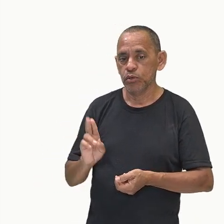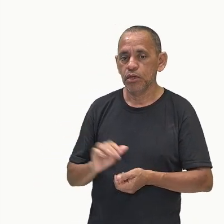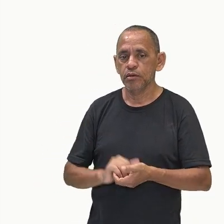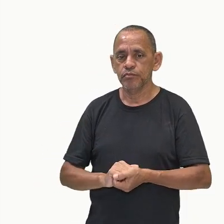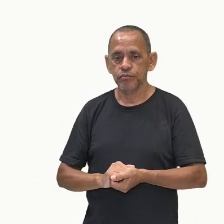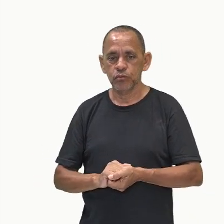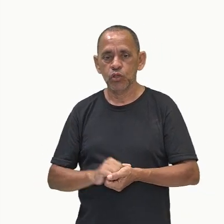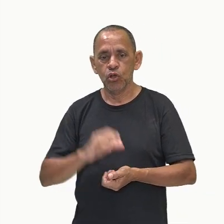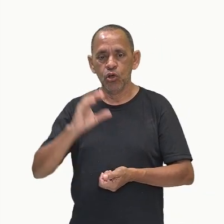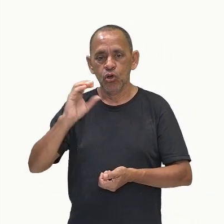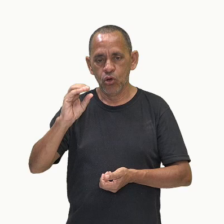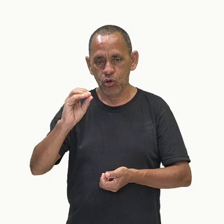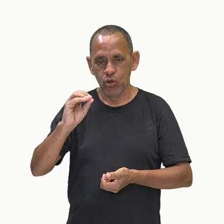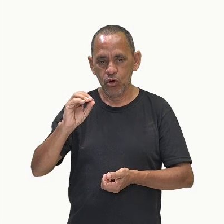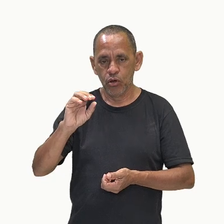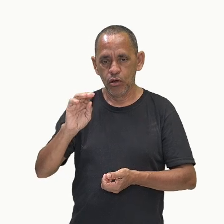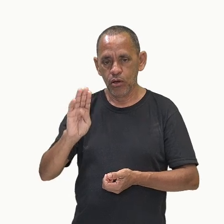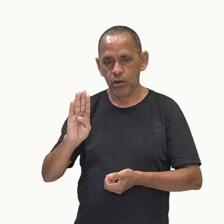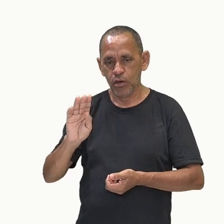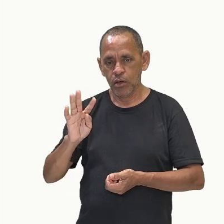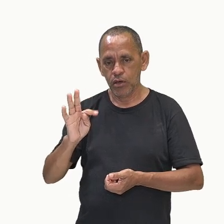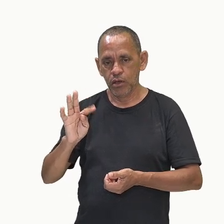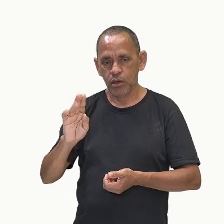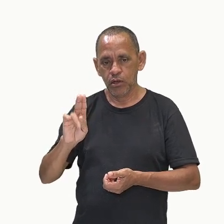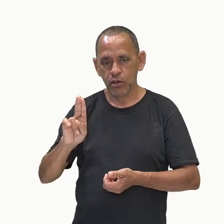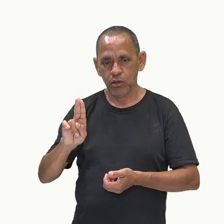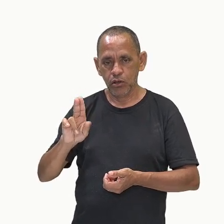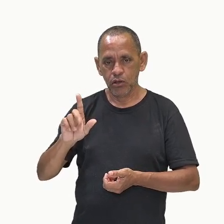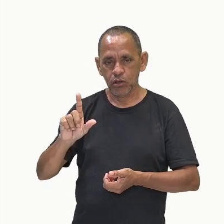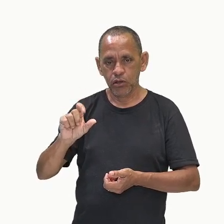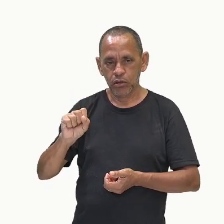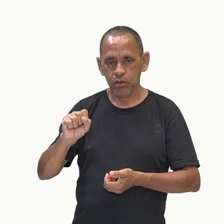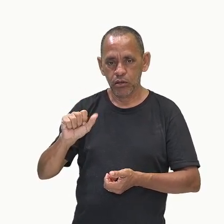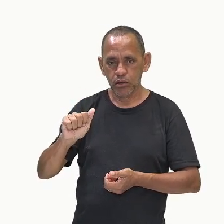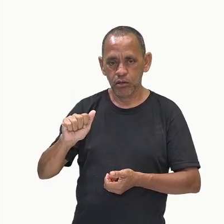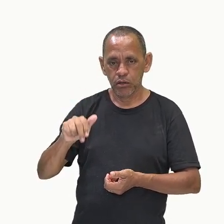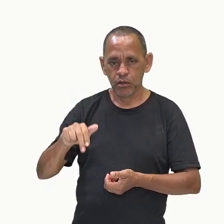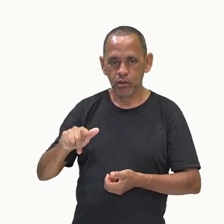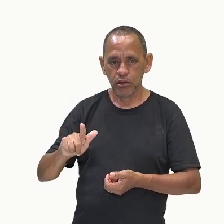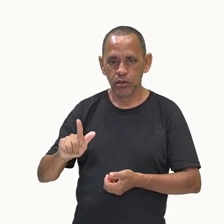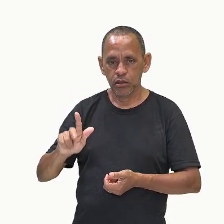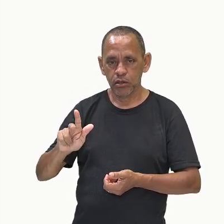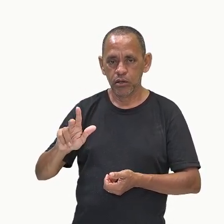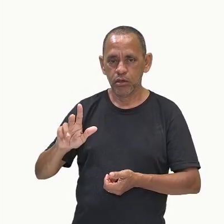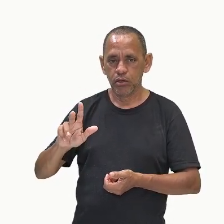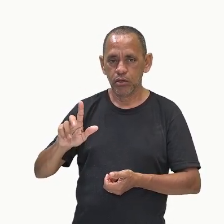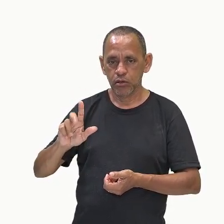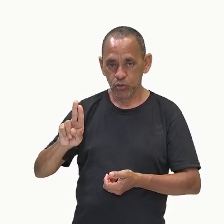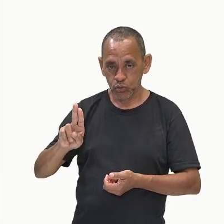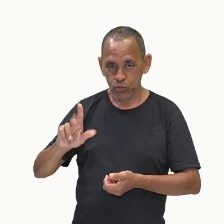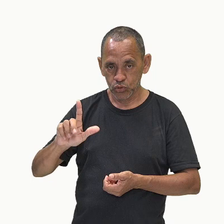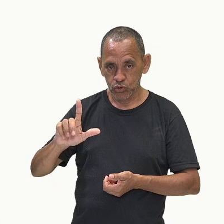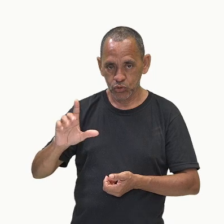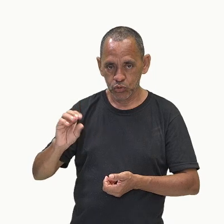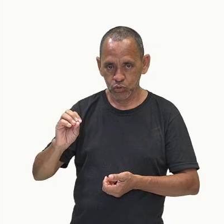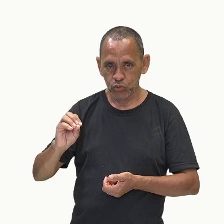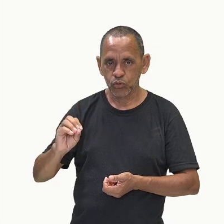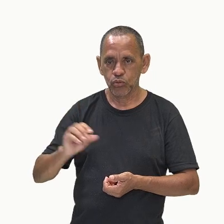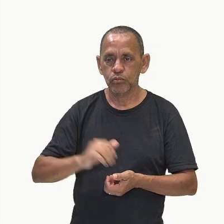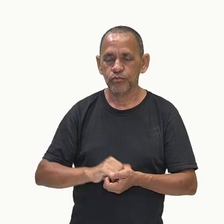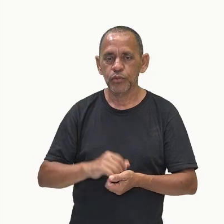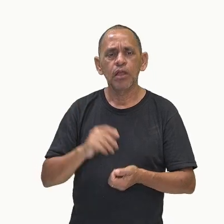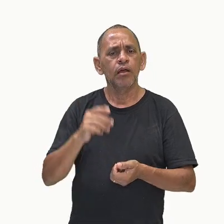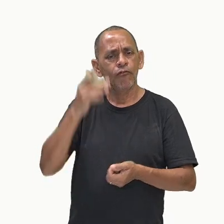como obtusângulo. Agora, em relação aos lados. Pessoal, em relação aos lados é mais fácil. Quando